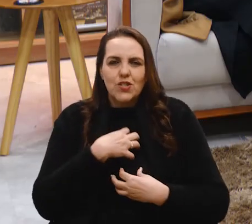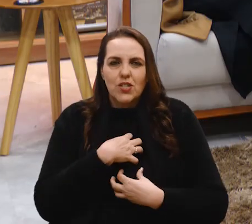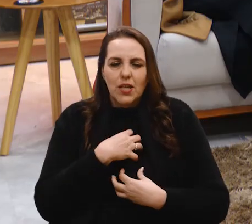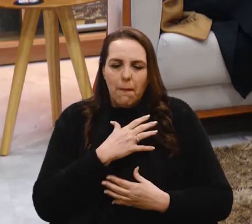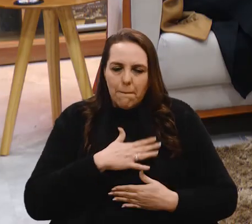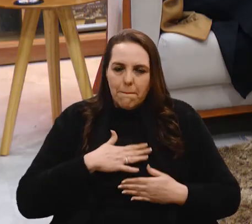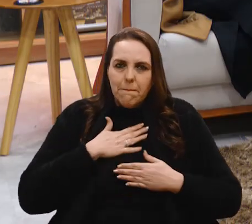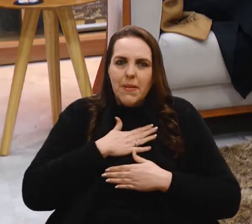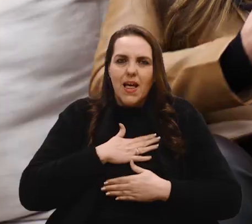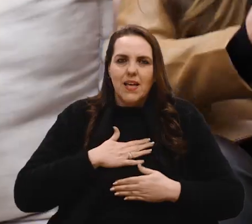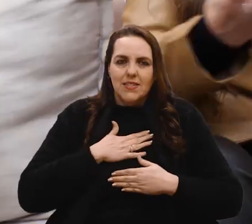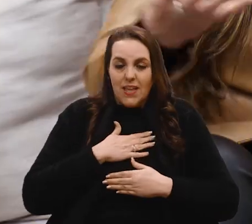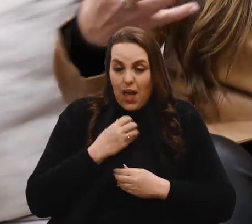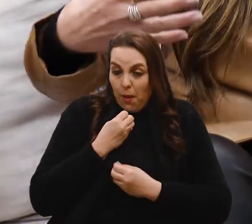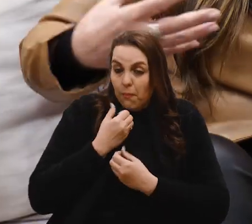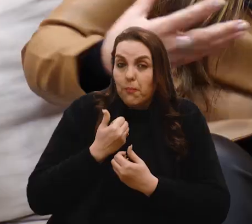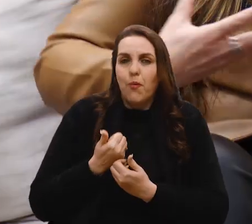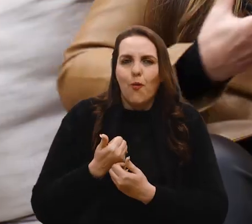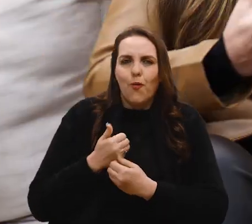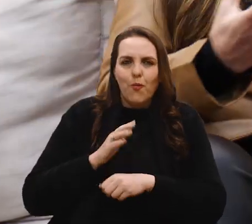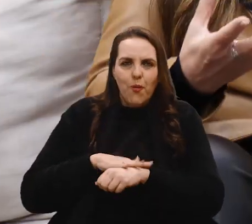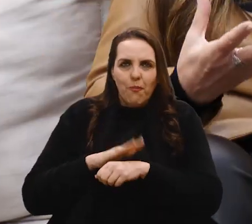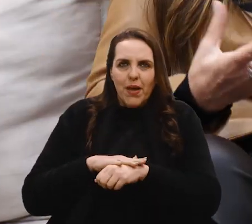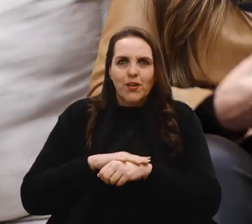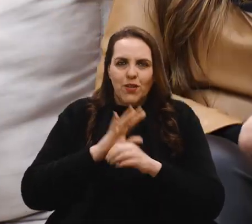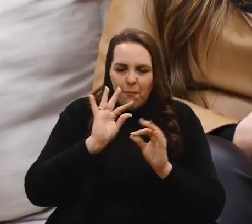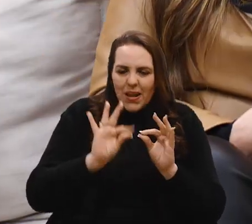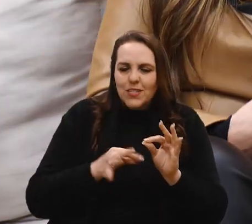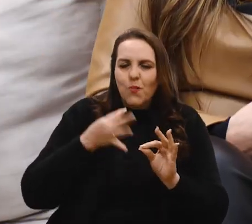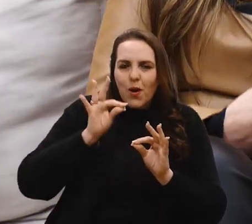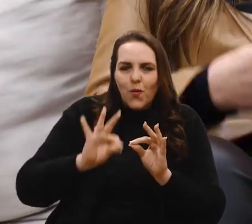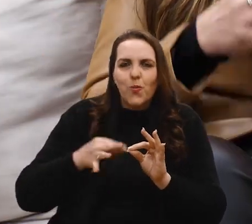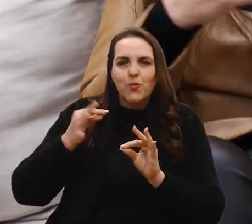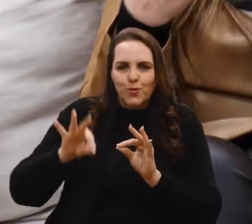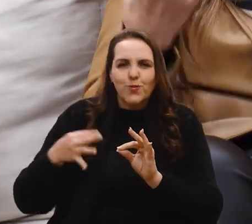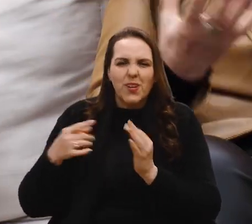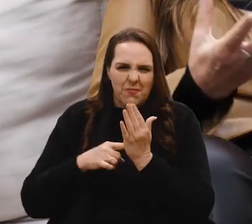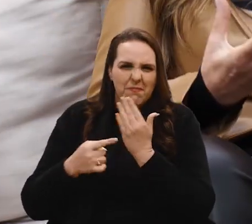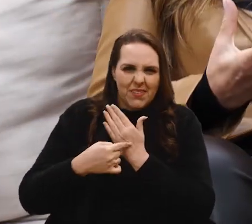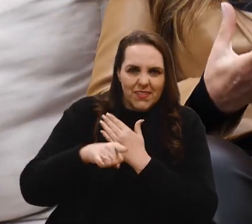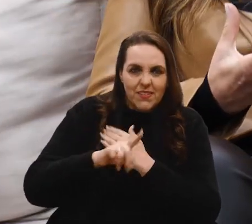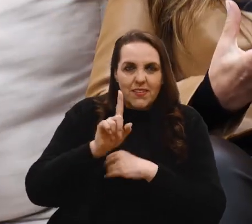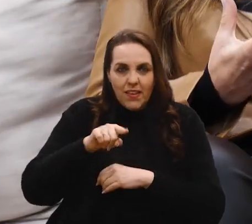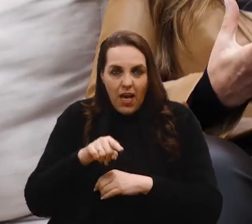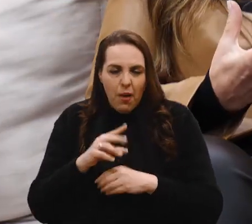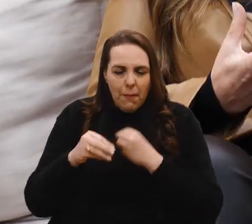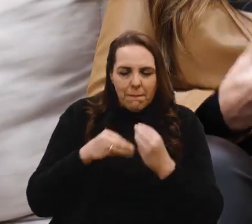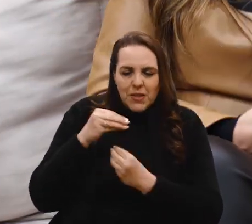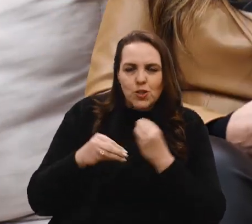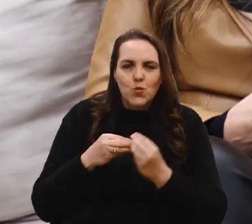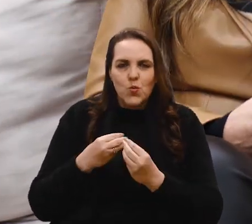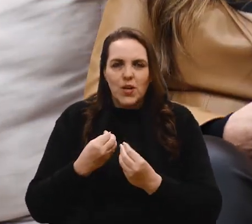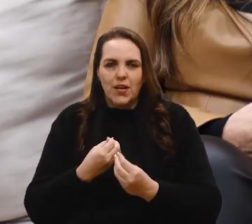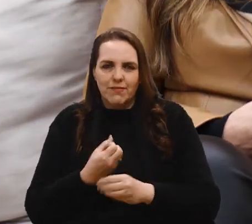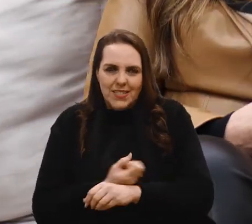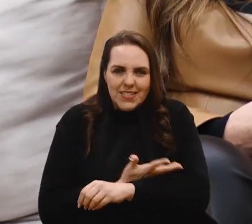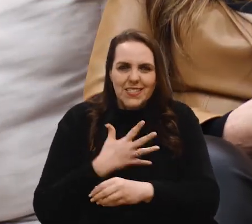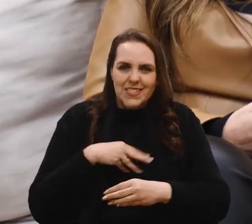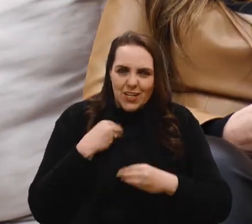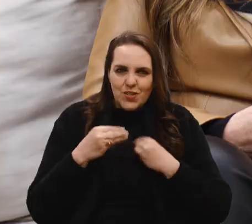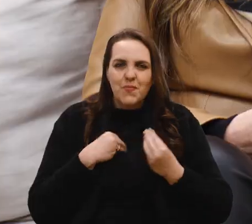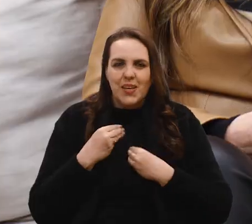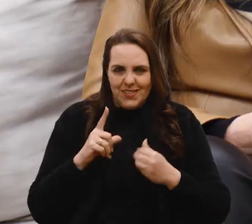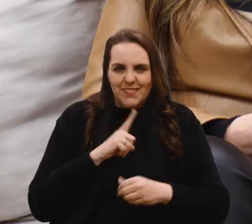quando algo está fazendo sentido. Uma coisa vai costurando com a outra, né? Então, é essa mistura de sentimentos que eles